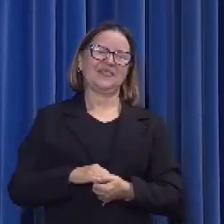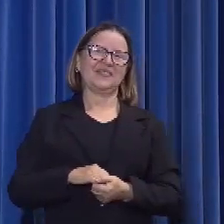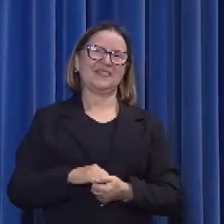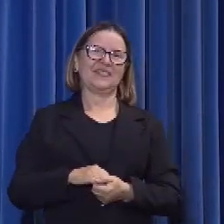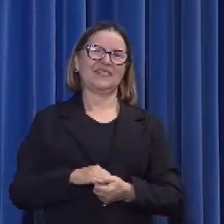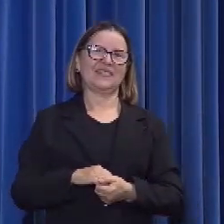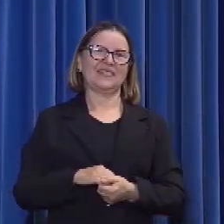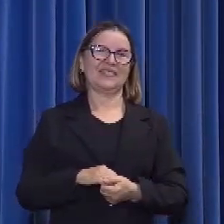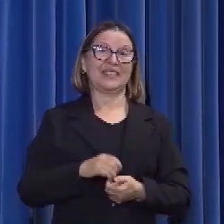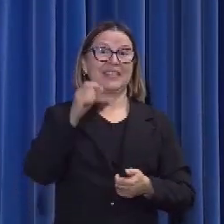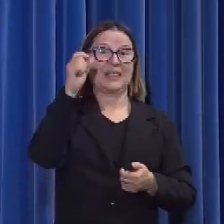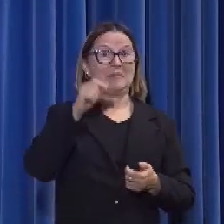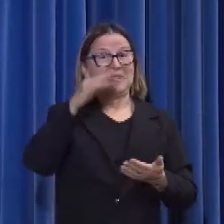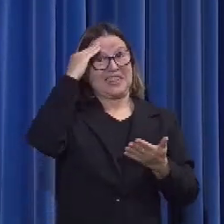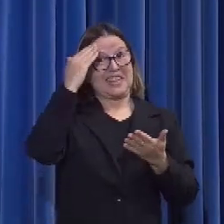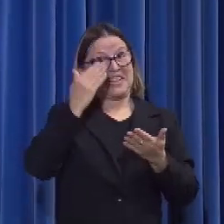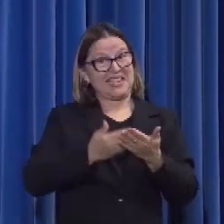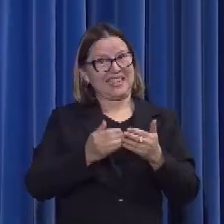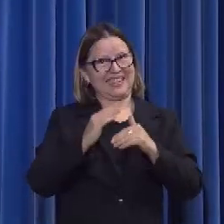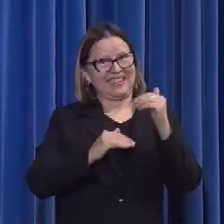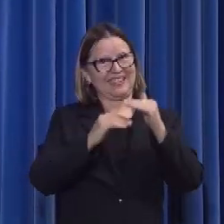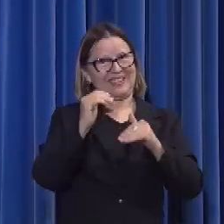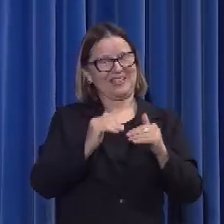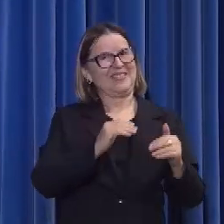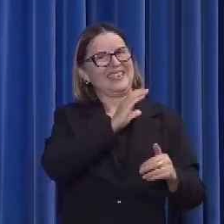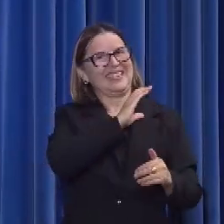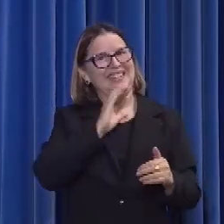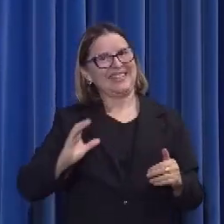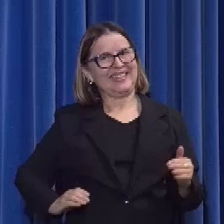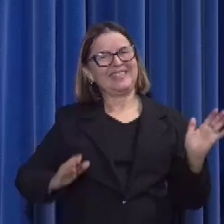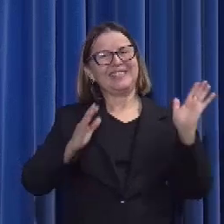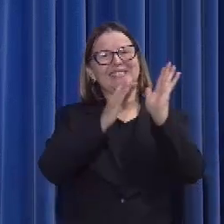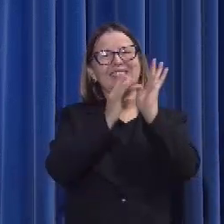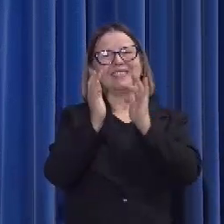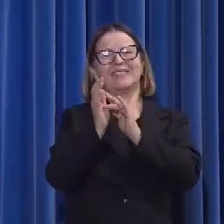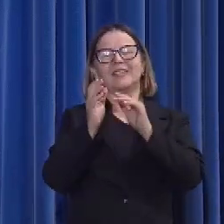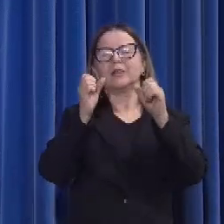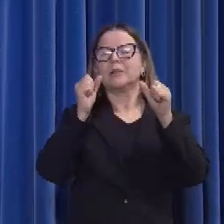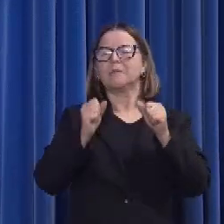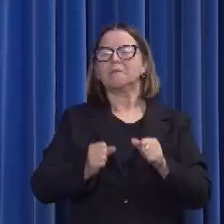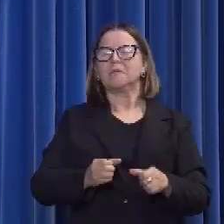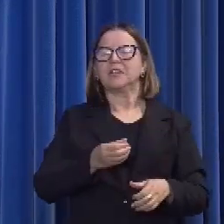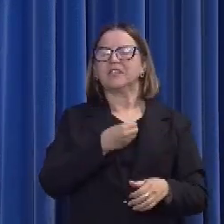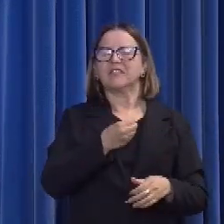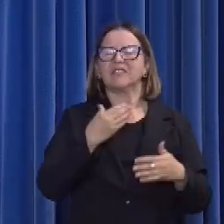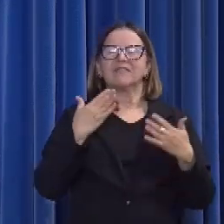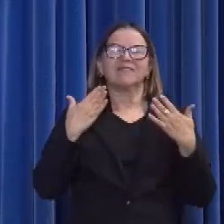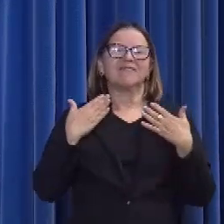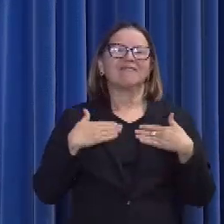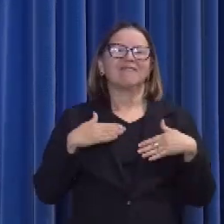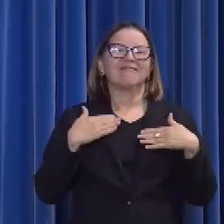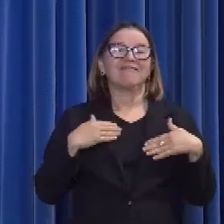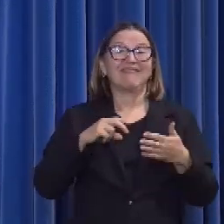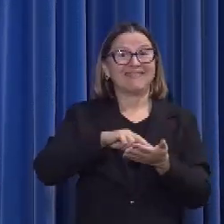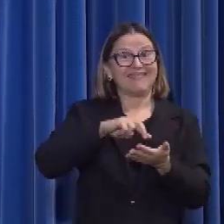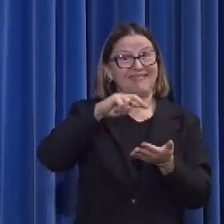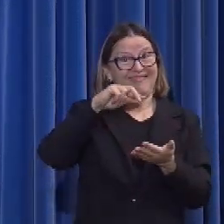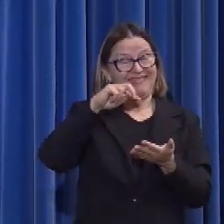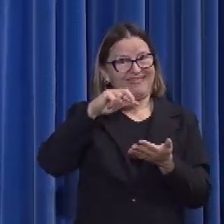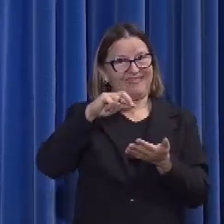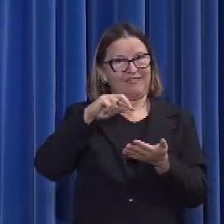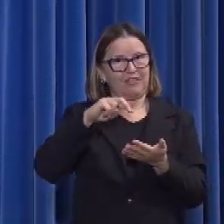Aquele que crê na obra de Cristo Jesus pode viver uma vida de total descanso e regozijo,